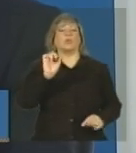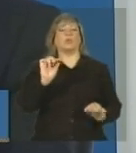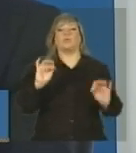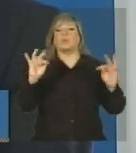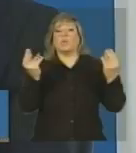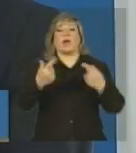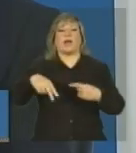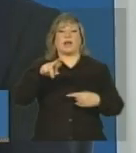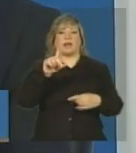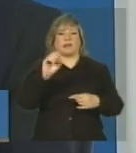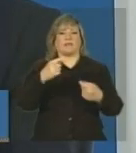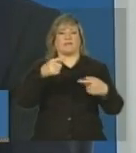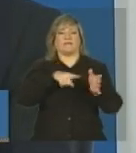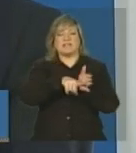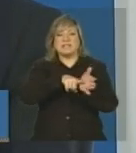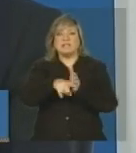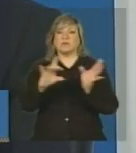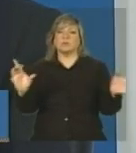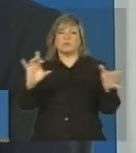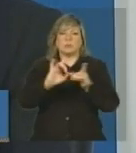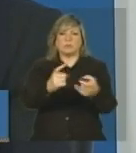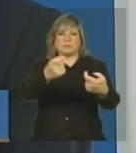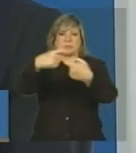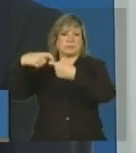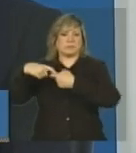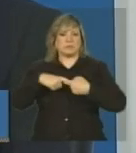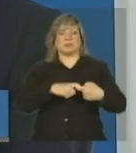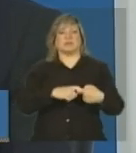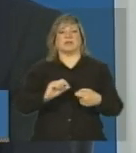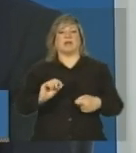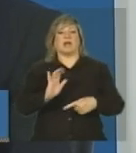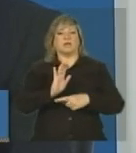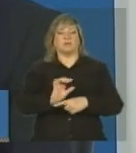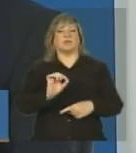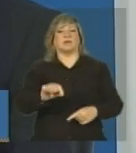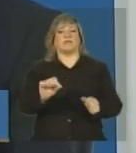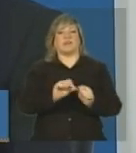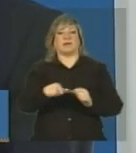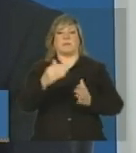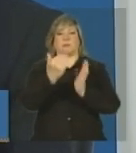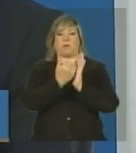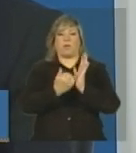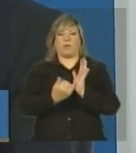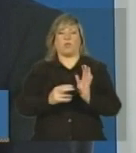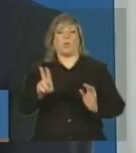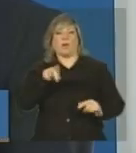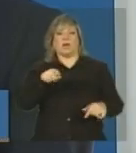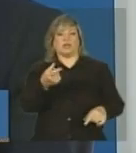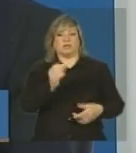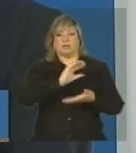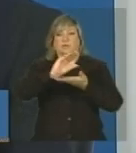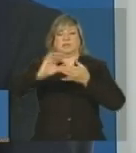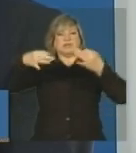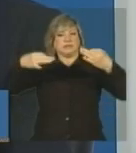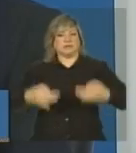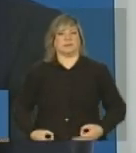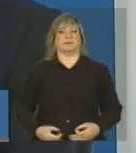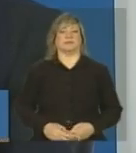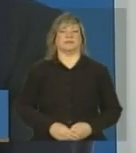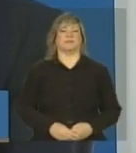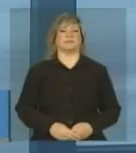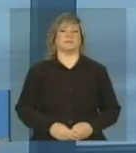toda essa rede de fiscalização para garantir a fidelidade da aplicação dos recursos públicos no programa Bolsa